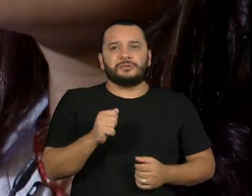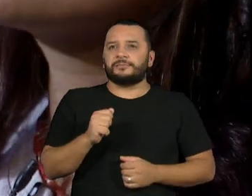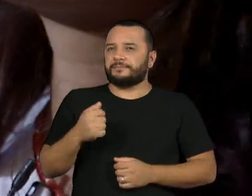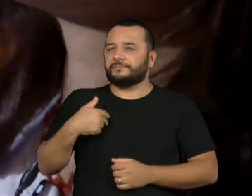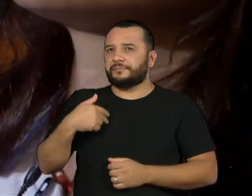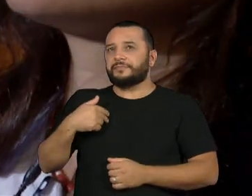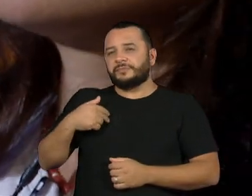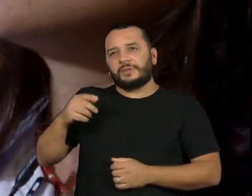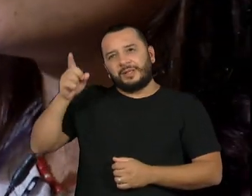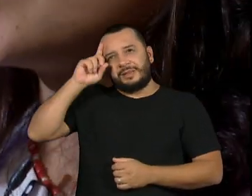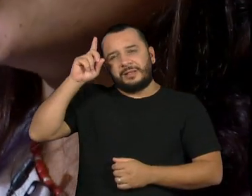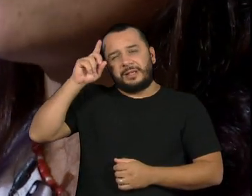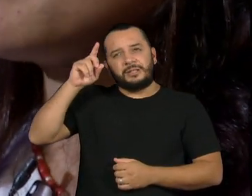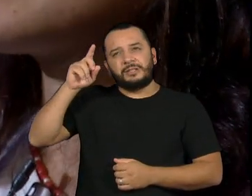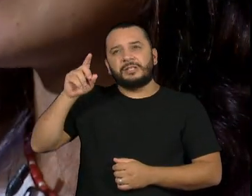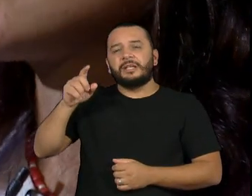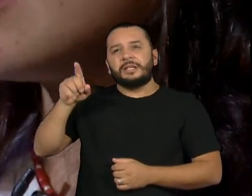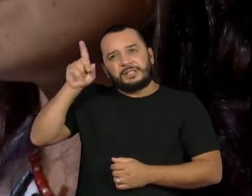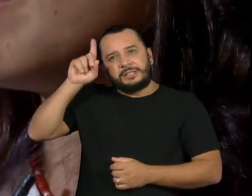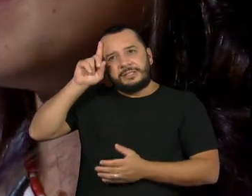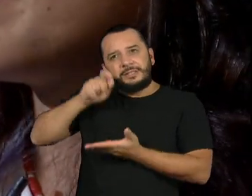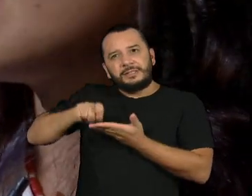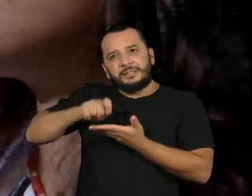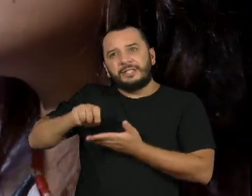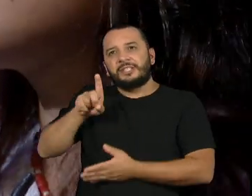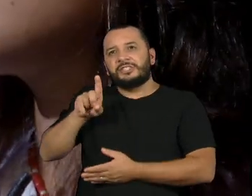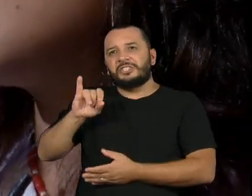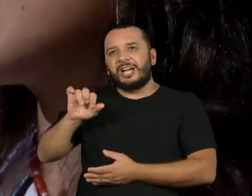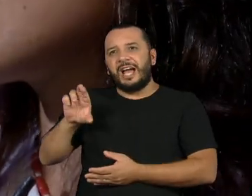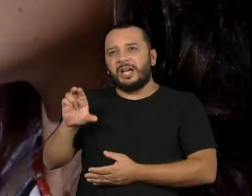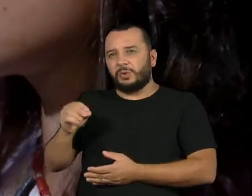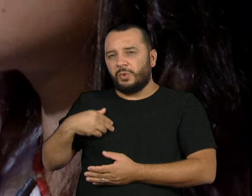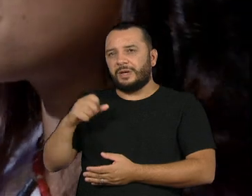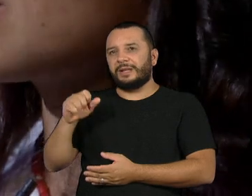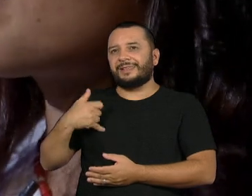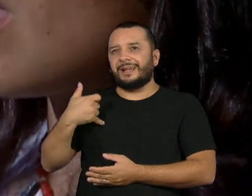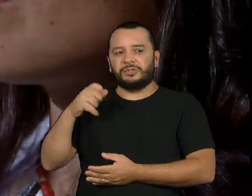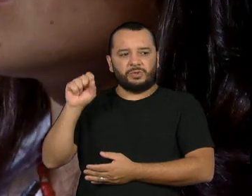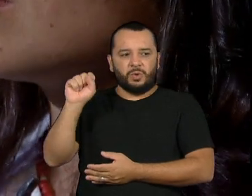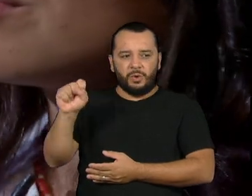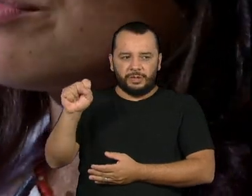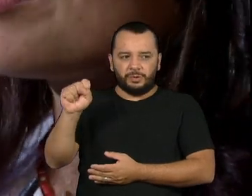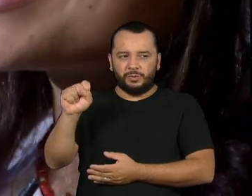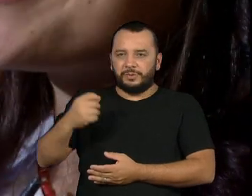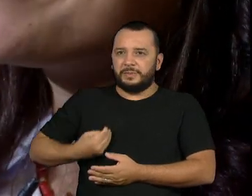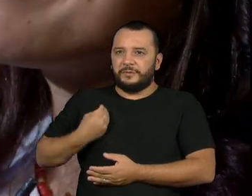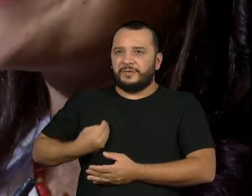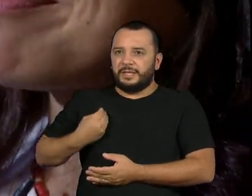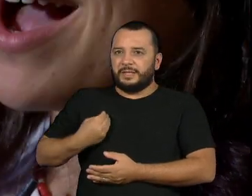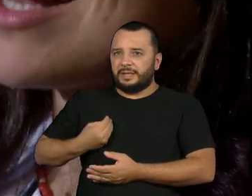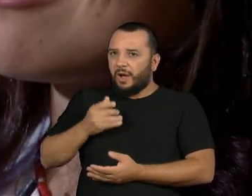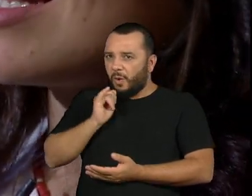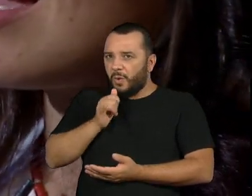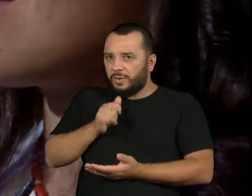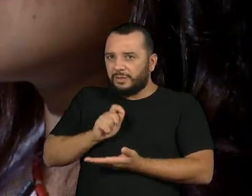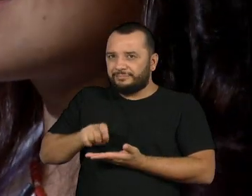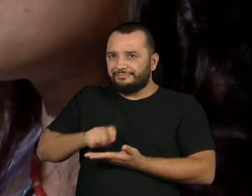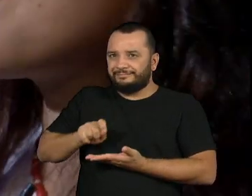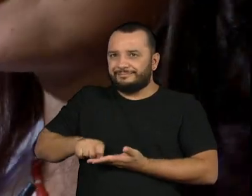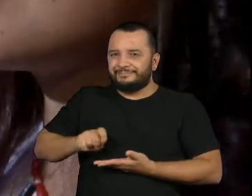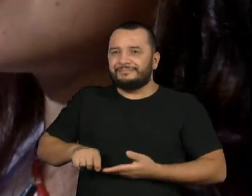Diários com 8 anos, quando a gente foi para a Antártica em família a primeira vez, e essa era a nossa principal função no barco,